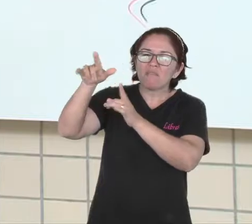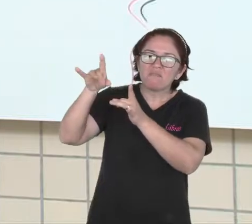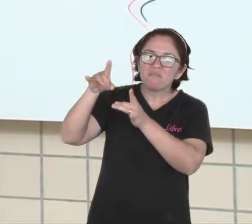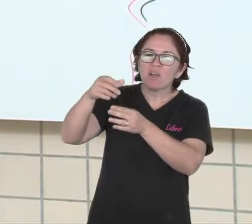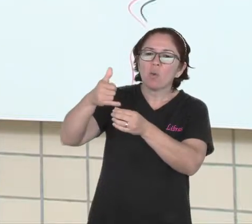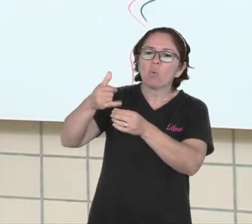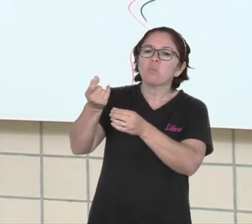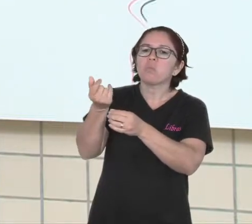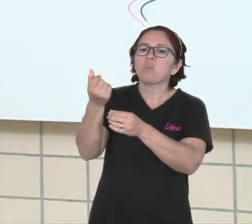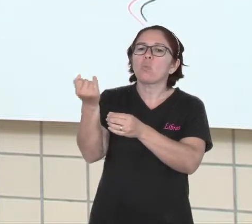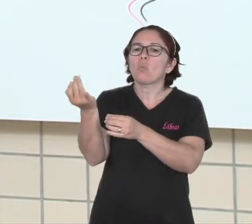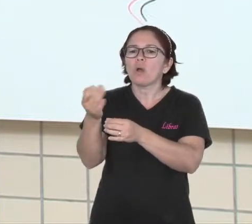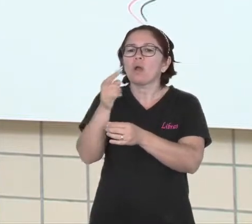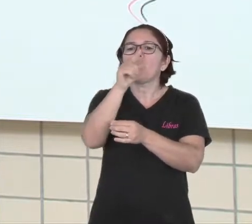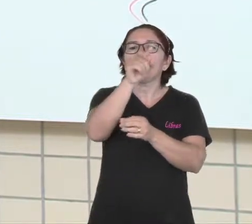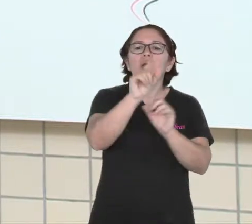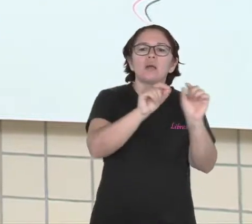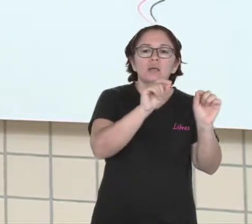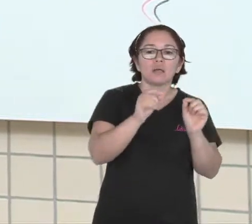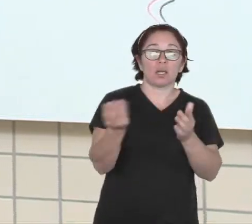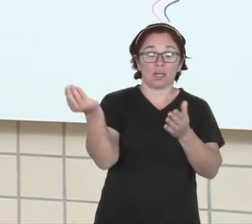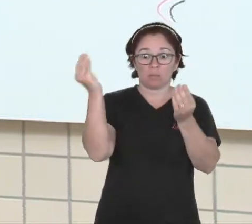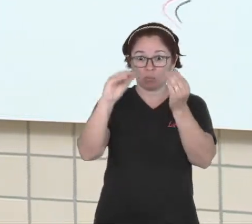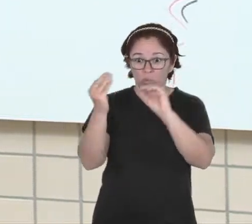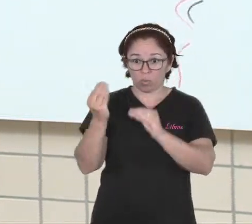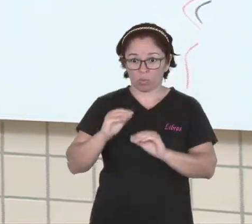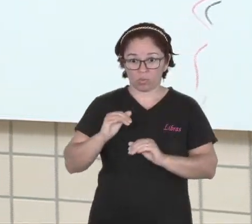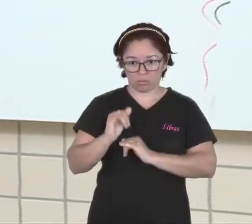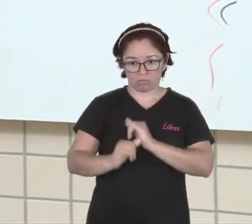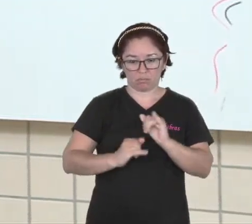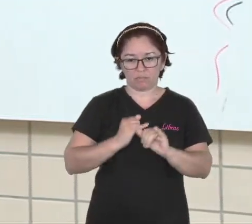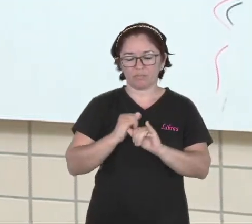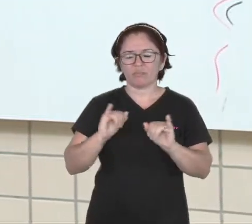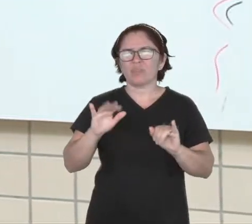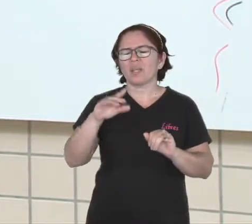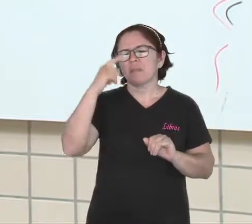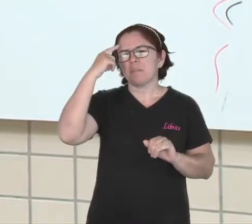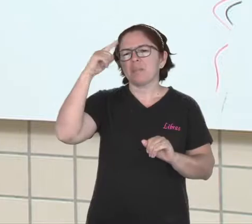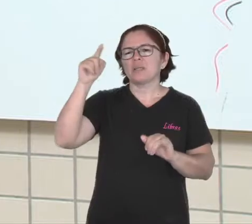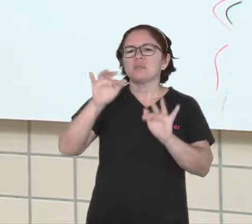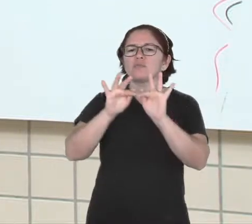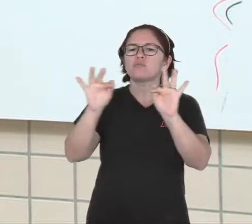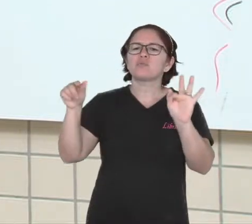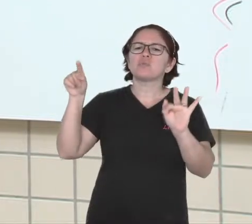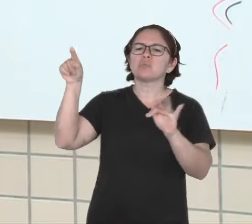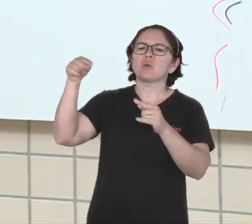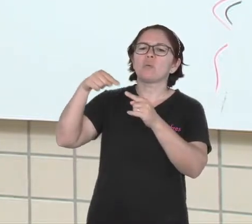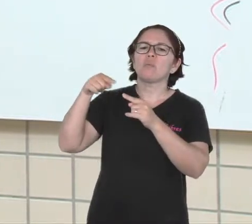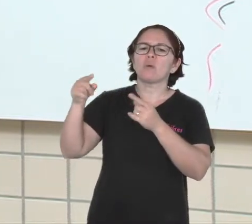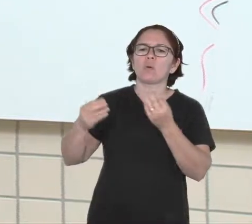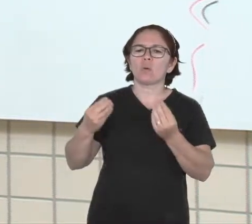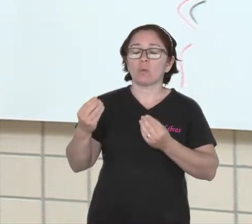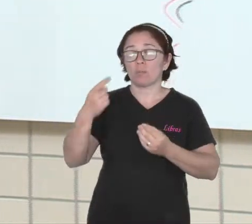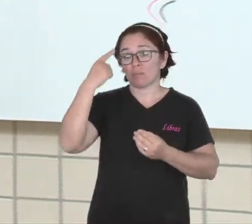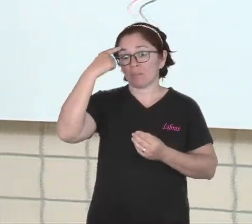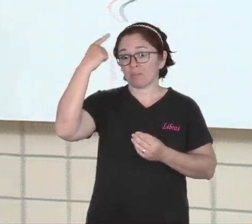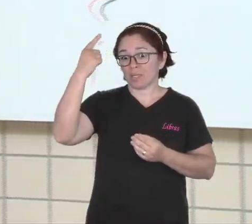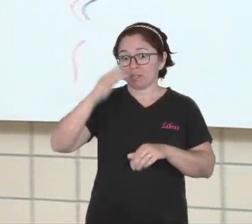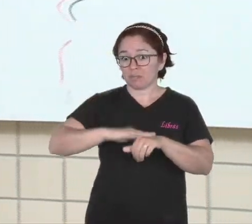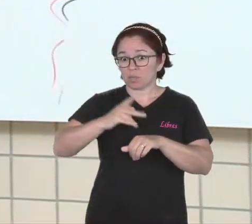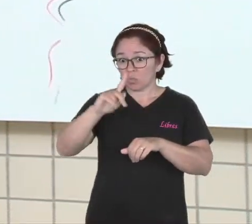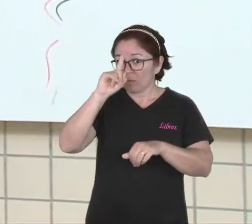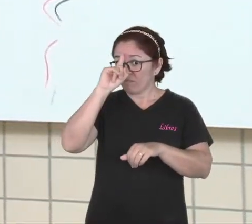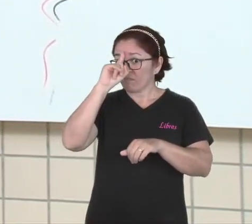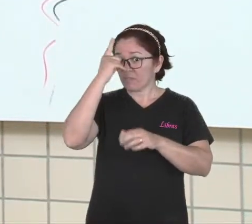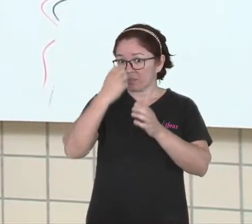aqui? Simples. Onde é que entra o pensamento de função nisso aqui? Vamos pensar na lei de criação? Então, o valor